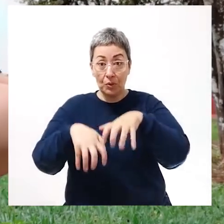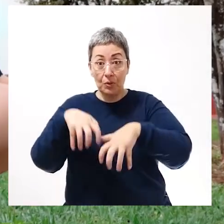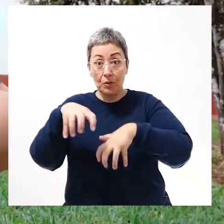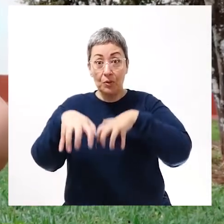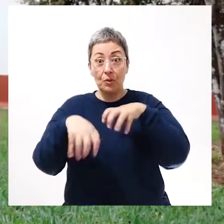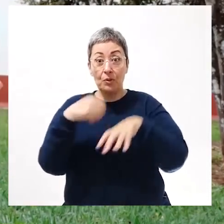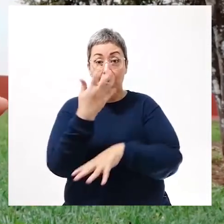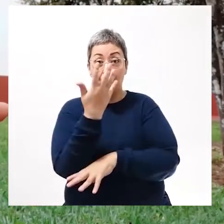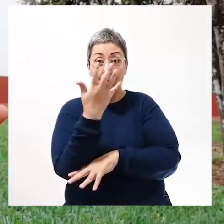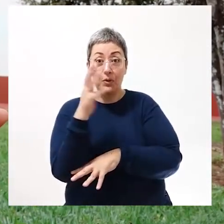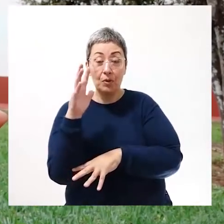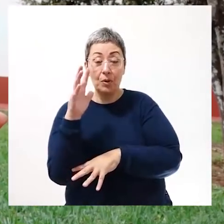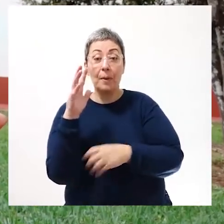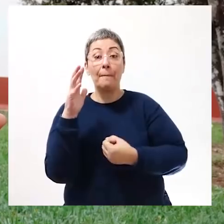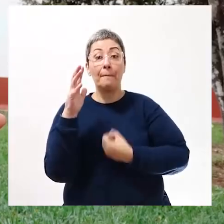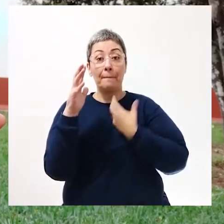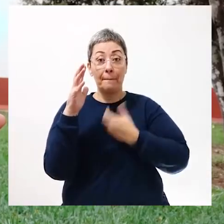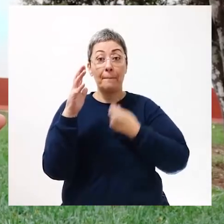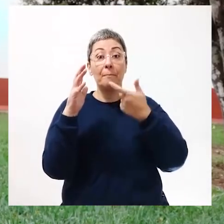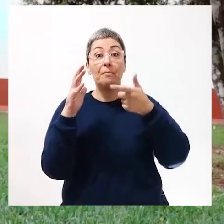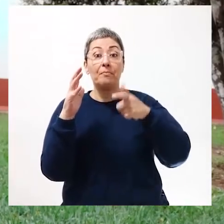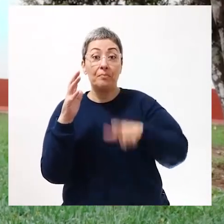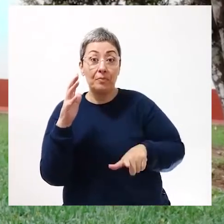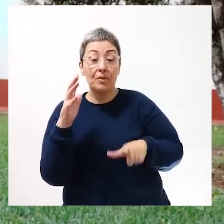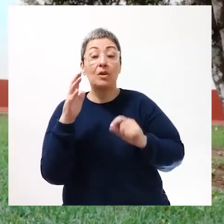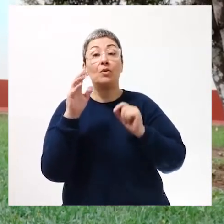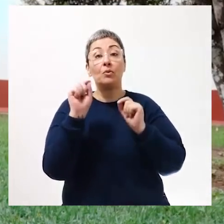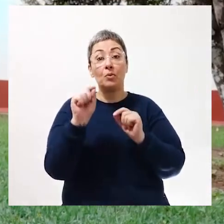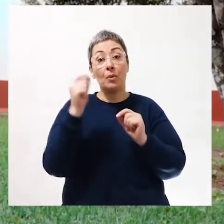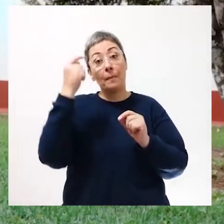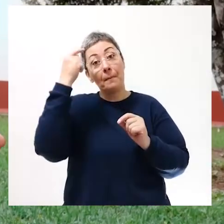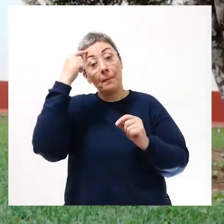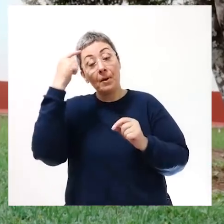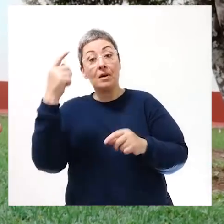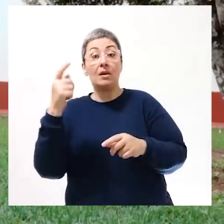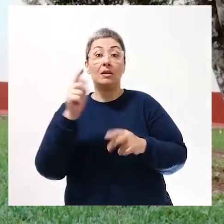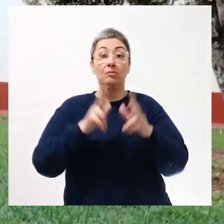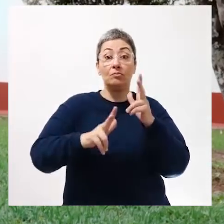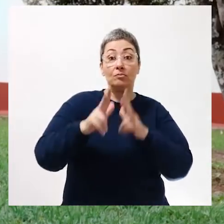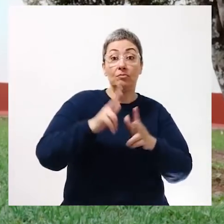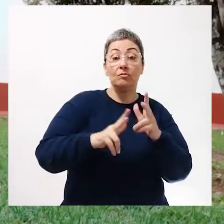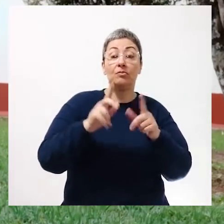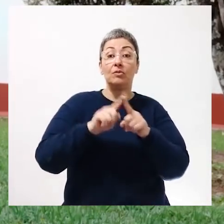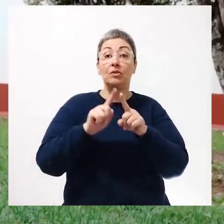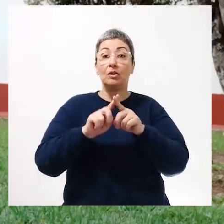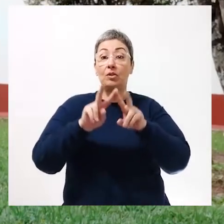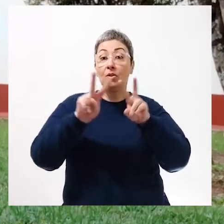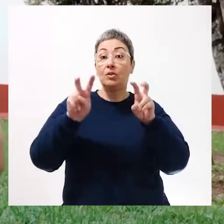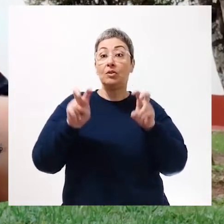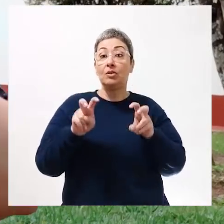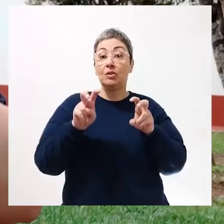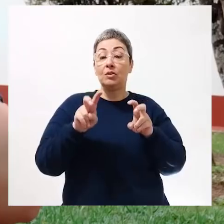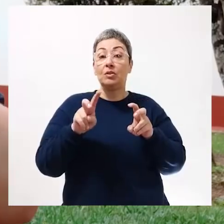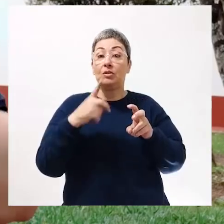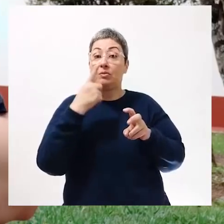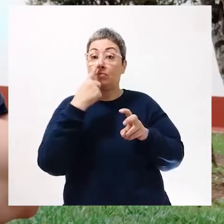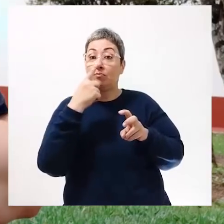plantarmos outro pé de poesia, falando, pensando e sentindo a respeito